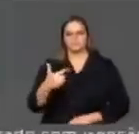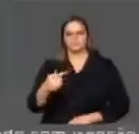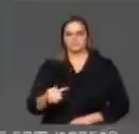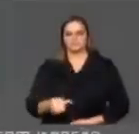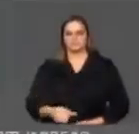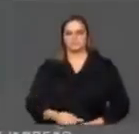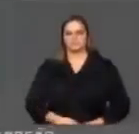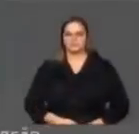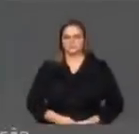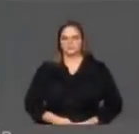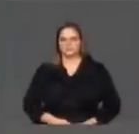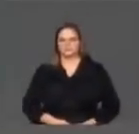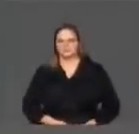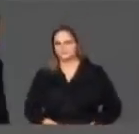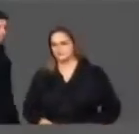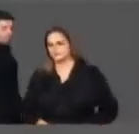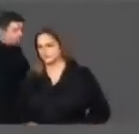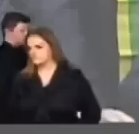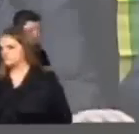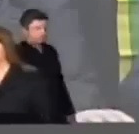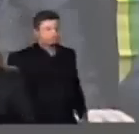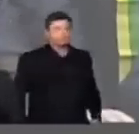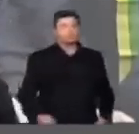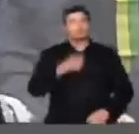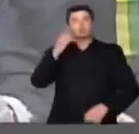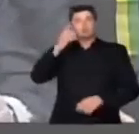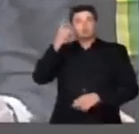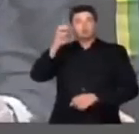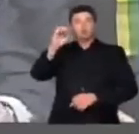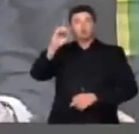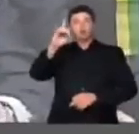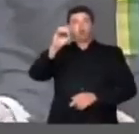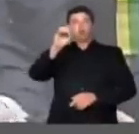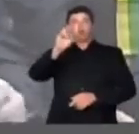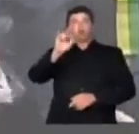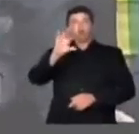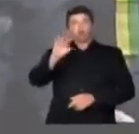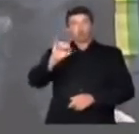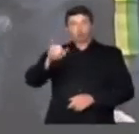327 votos acumulados. Deputado Dorico Júnior do PV.